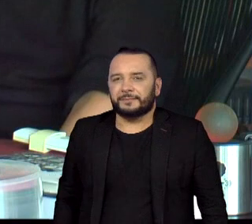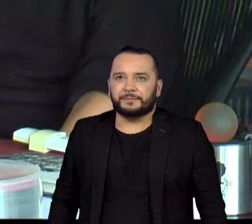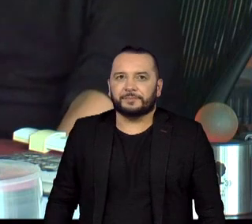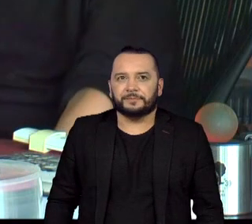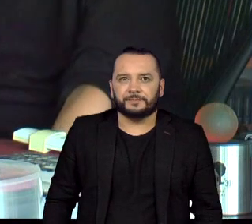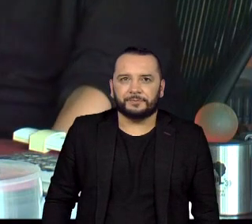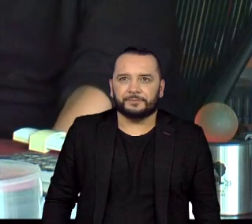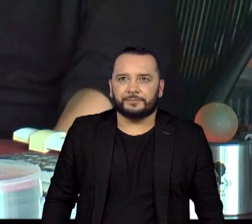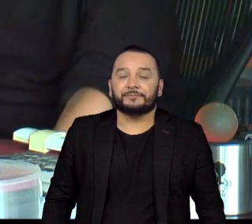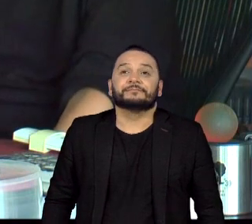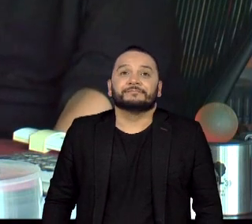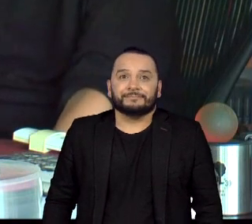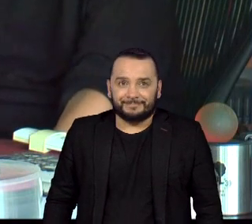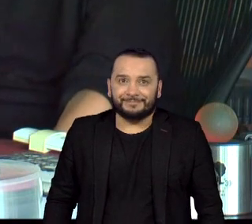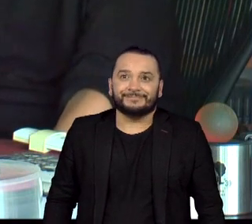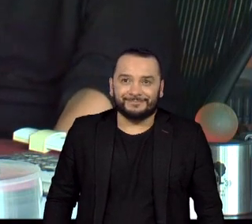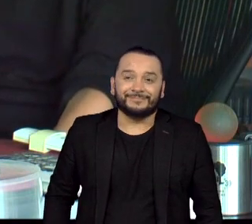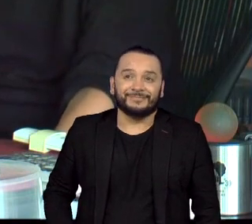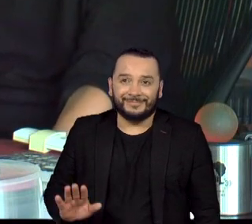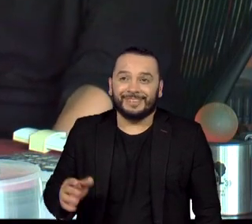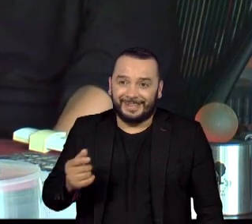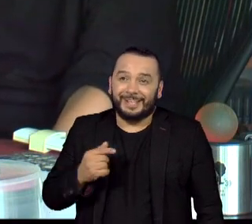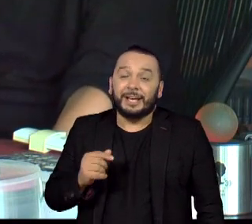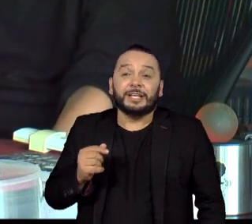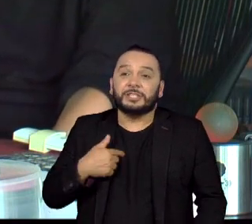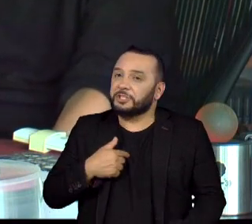Foi no primeiro lugar no meio do caminho, que é o Rio, né?